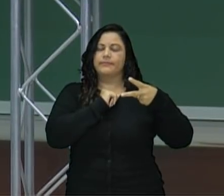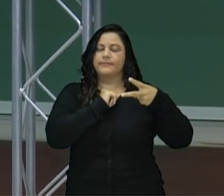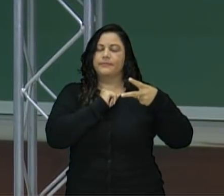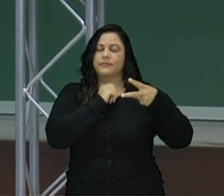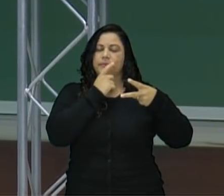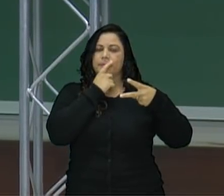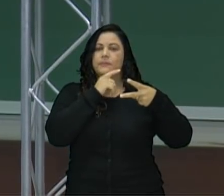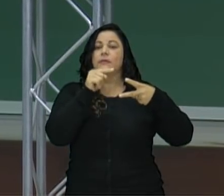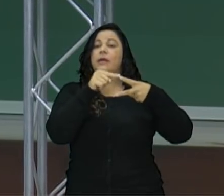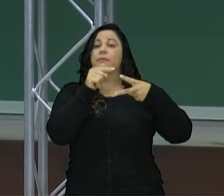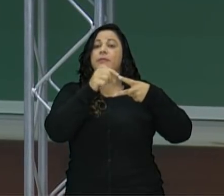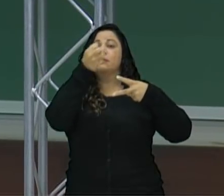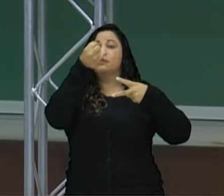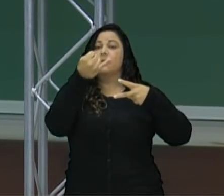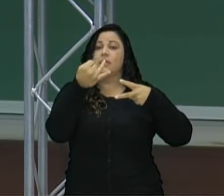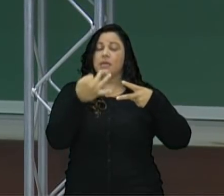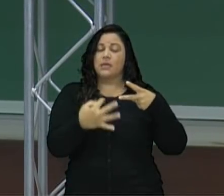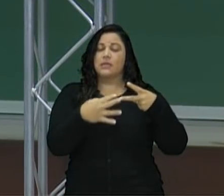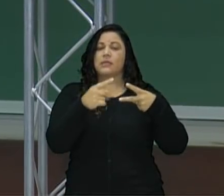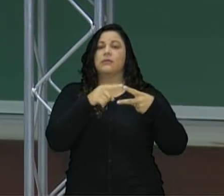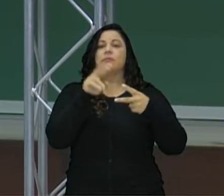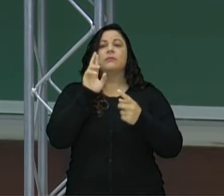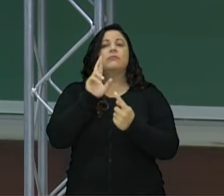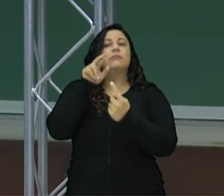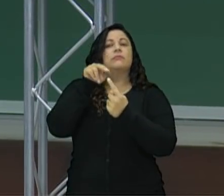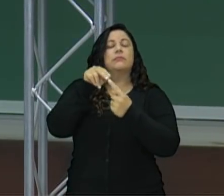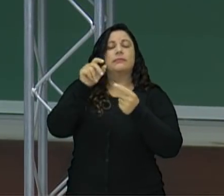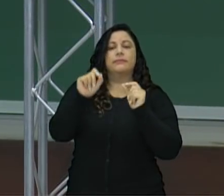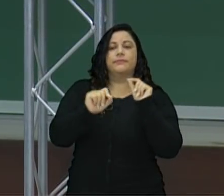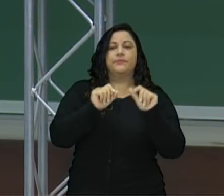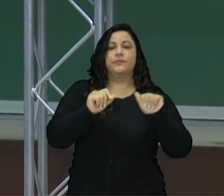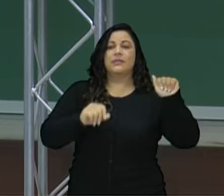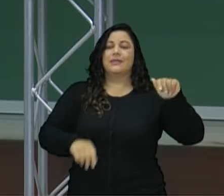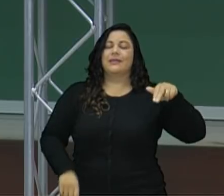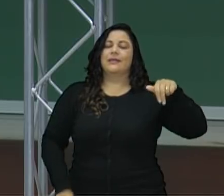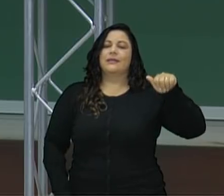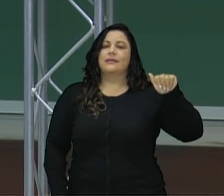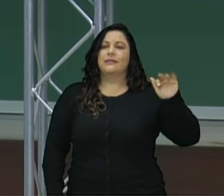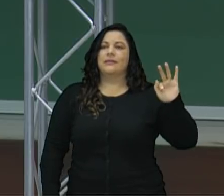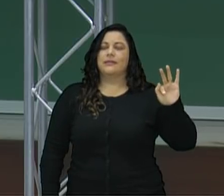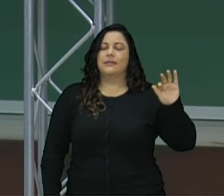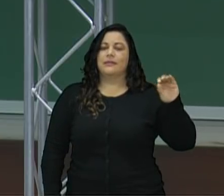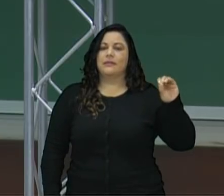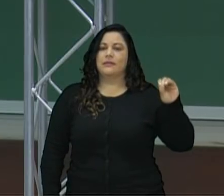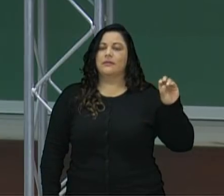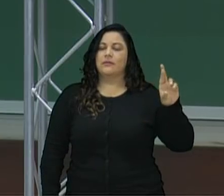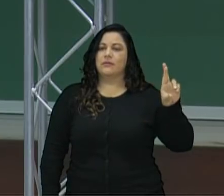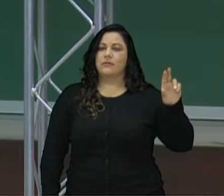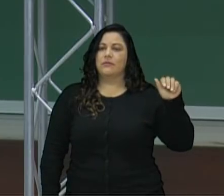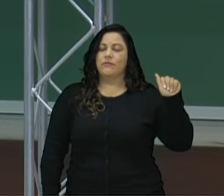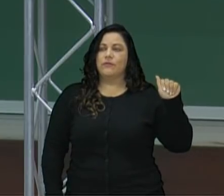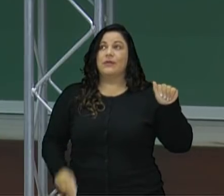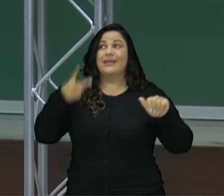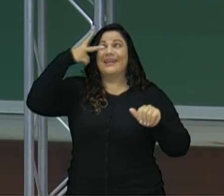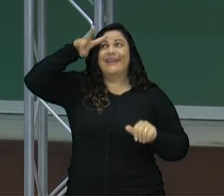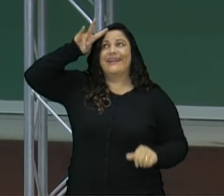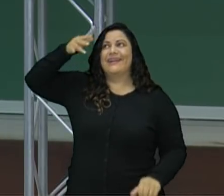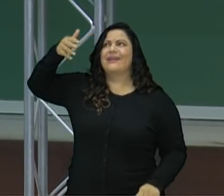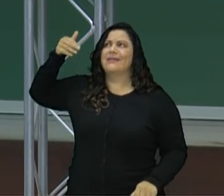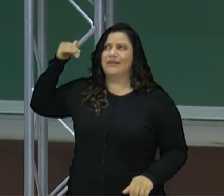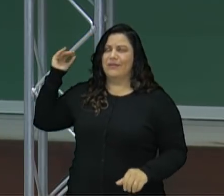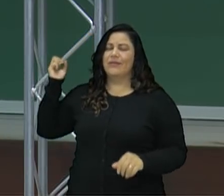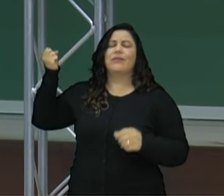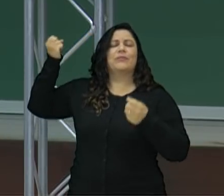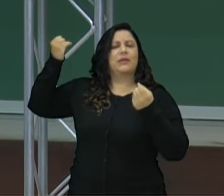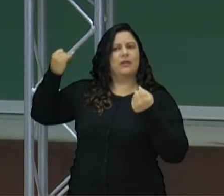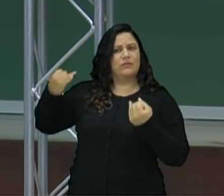primeira definição que se refere à anáfora enquanto termo usado para retomar uma ideia que já foi